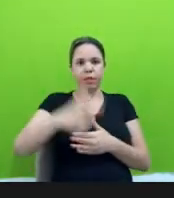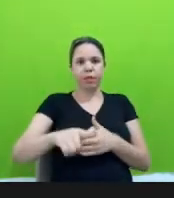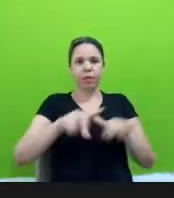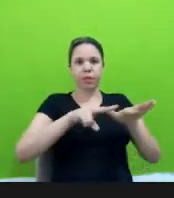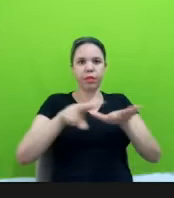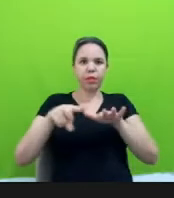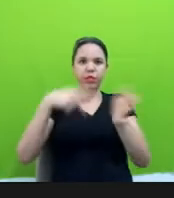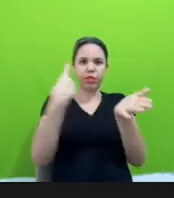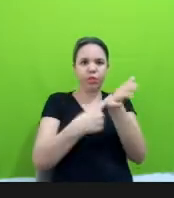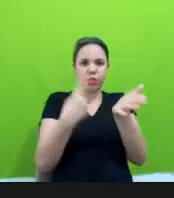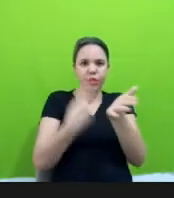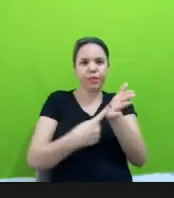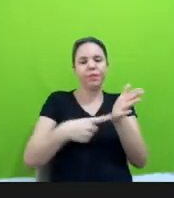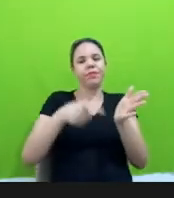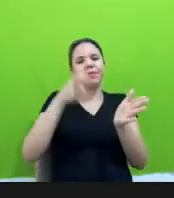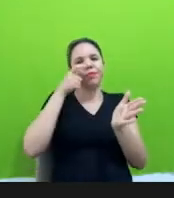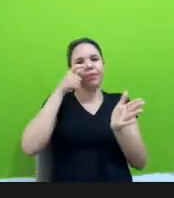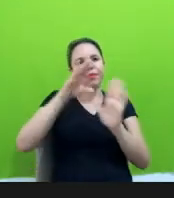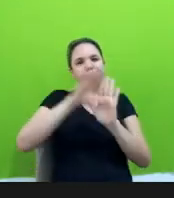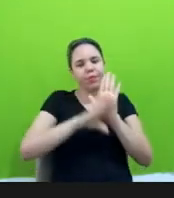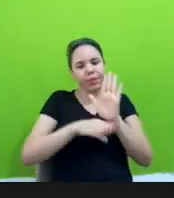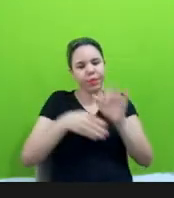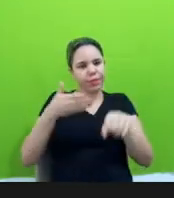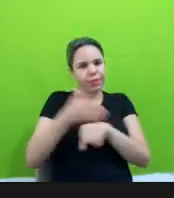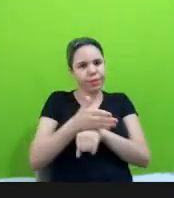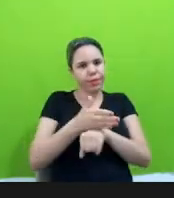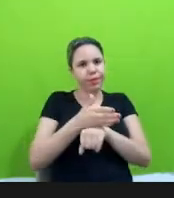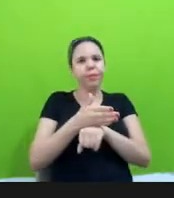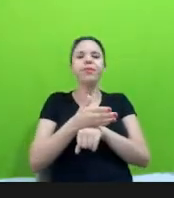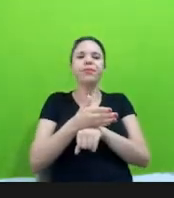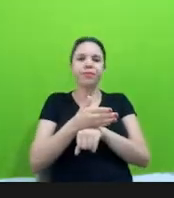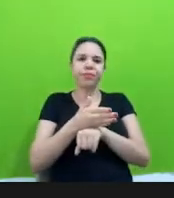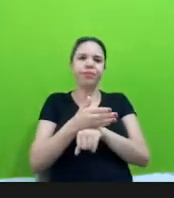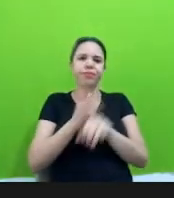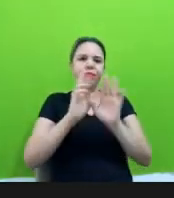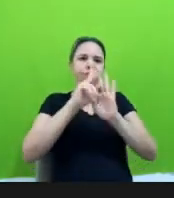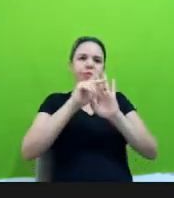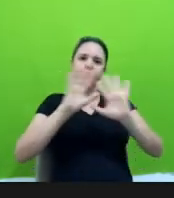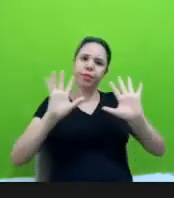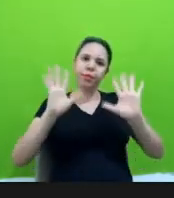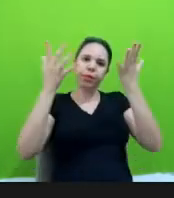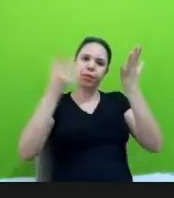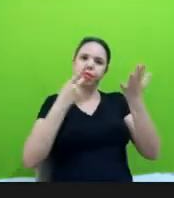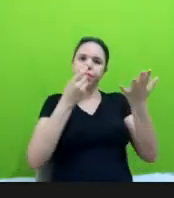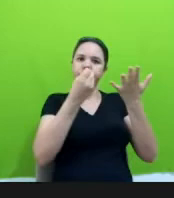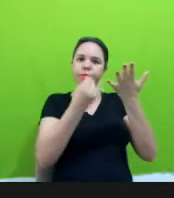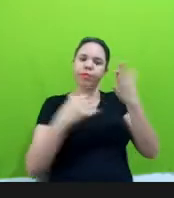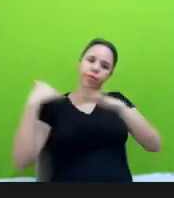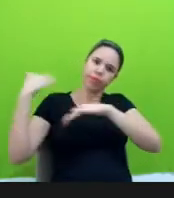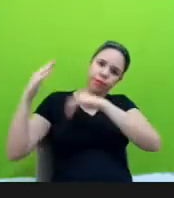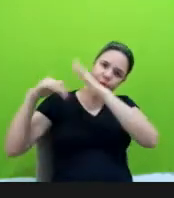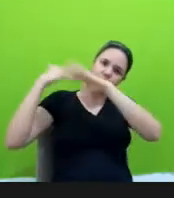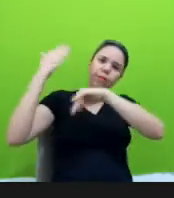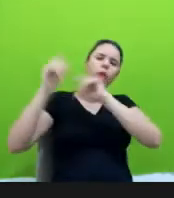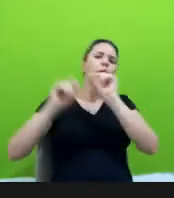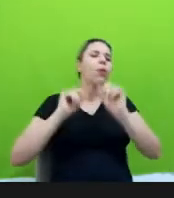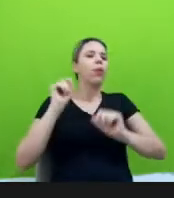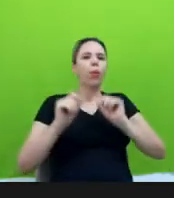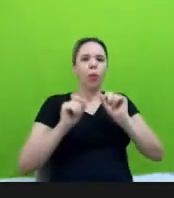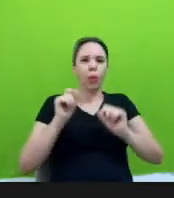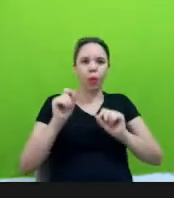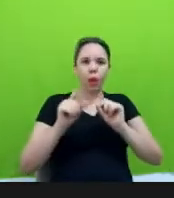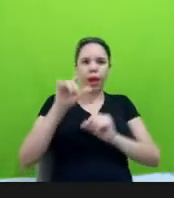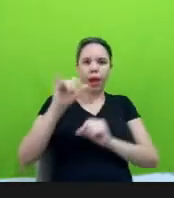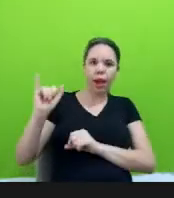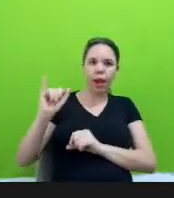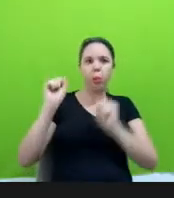esse programa para participar. A gente está fazendo uma série de eventos para falar sobre os avanços e o que também a LAI pode